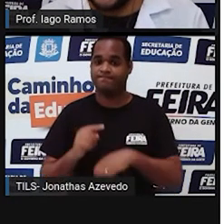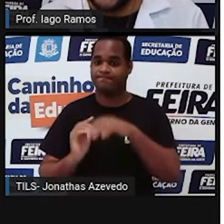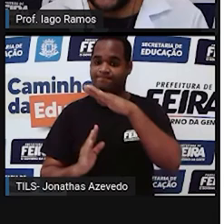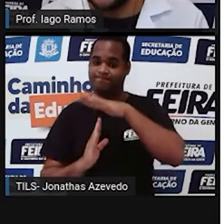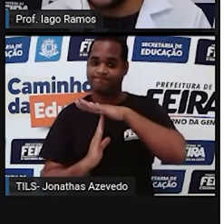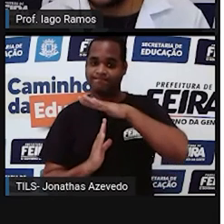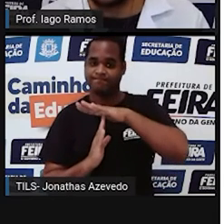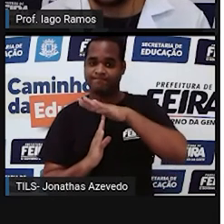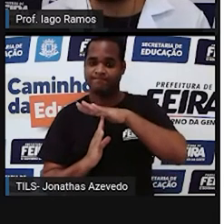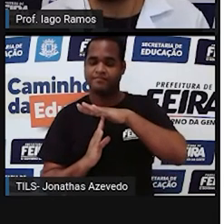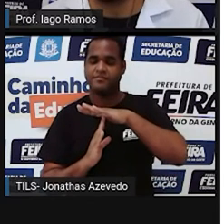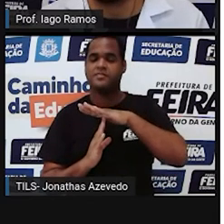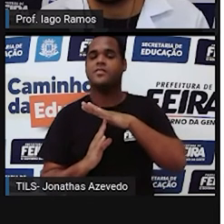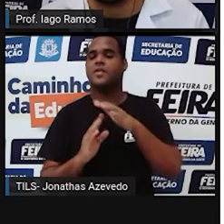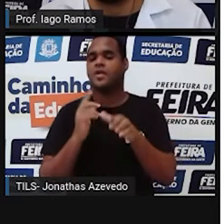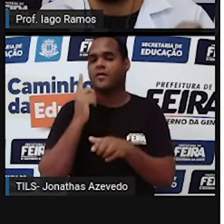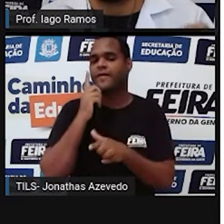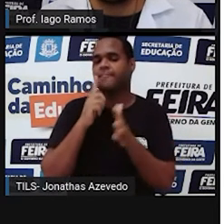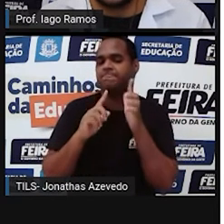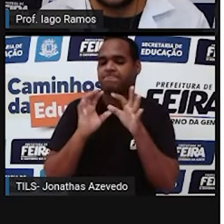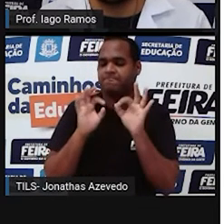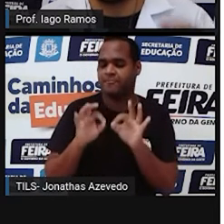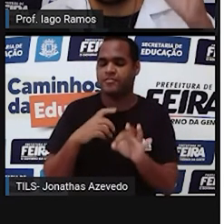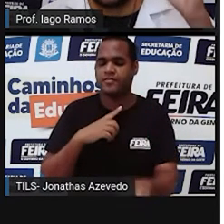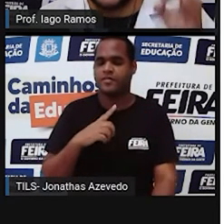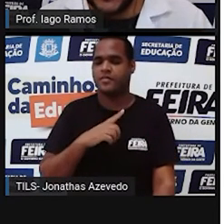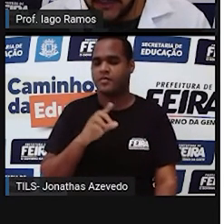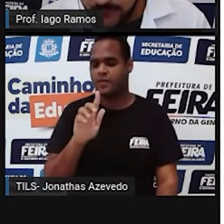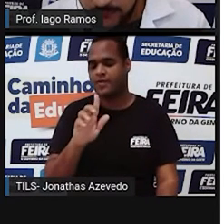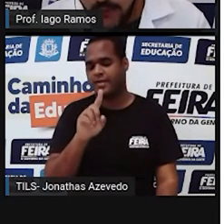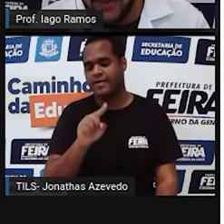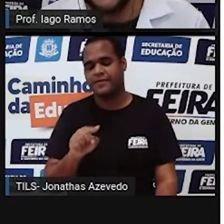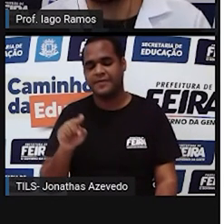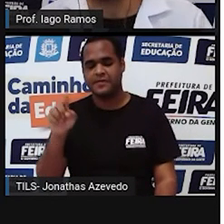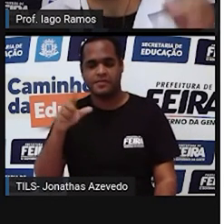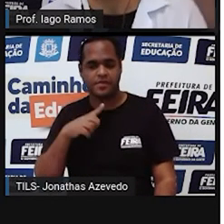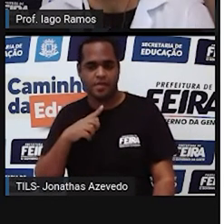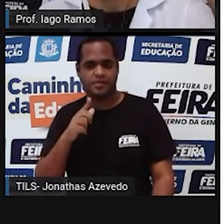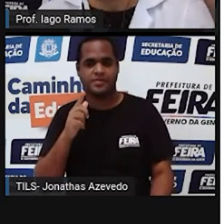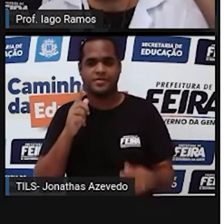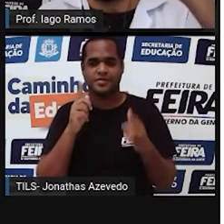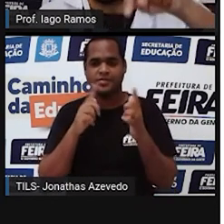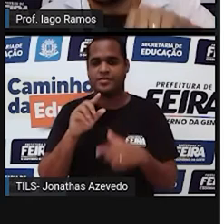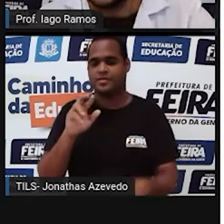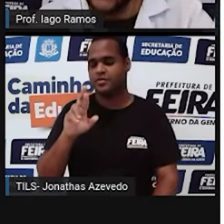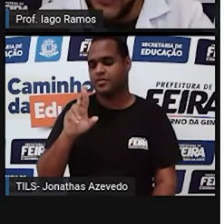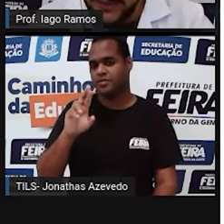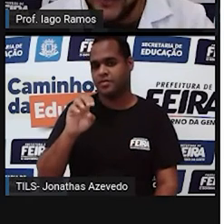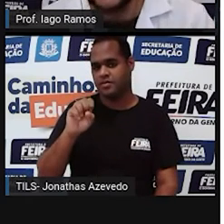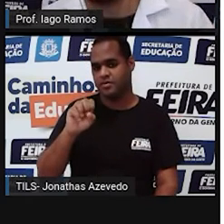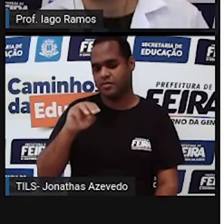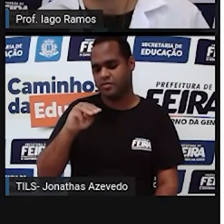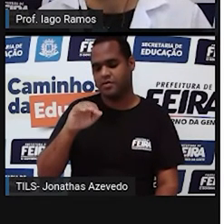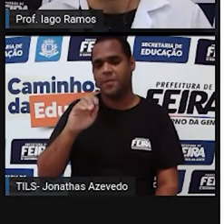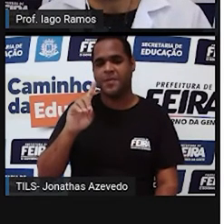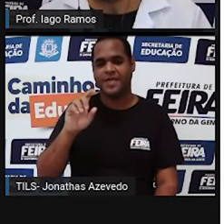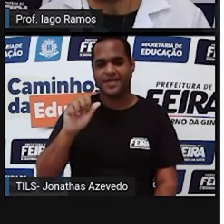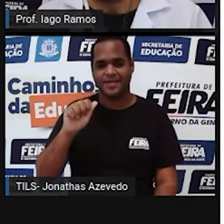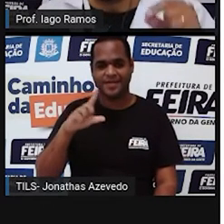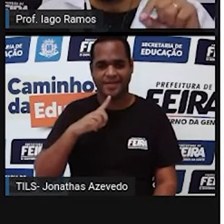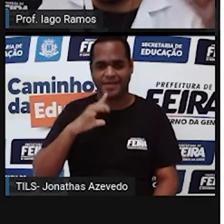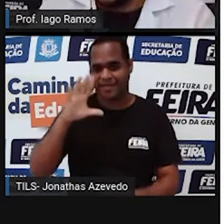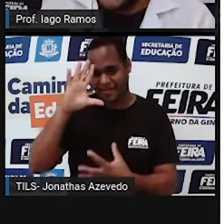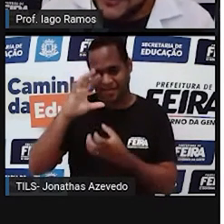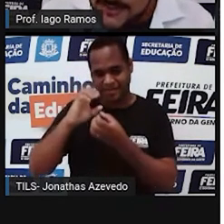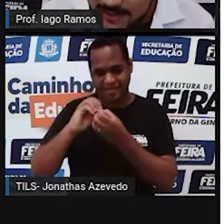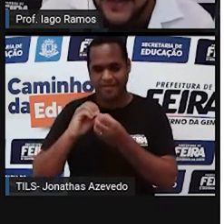Tempo. Então vamos corrigir logo essa? Os gráficos são formas resumidas